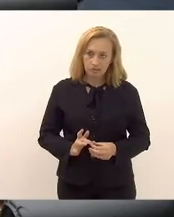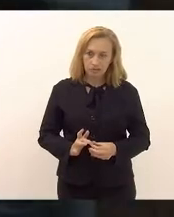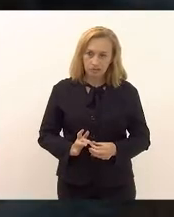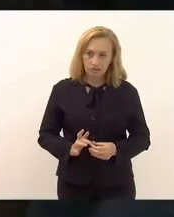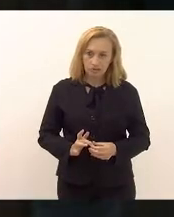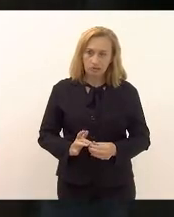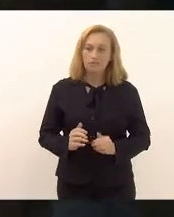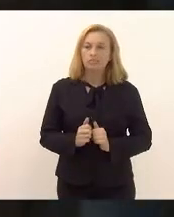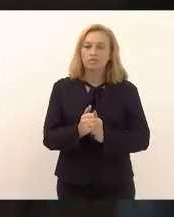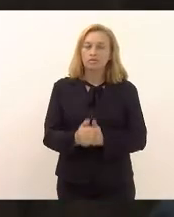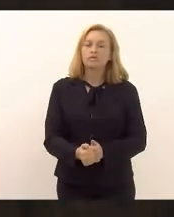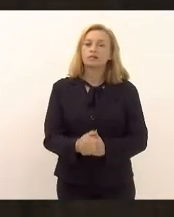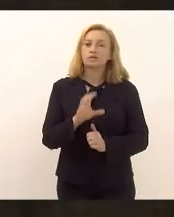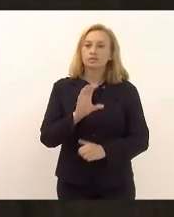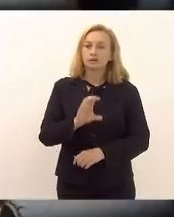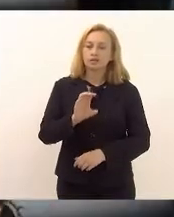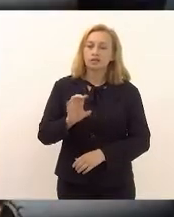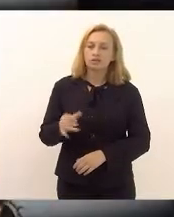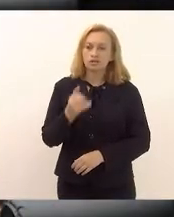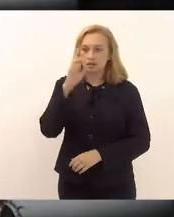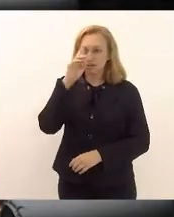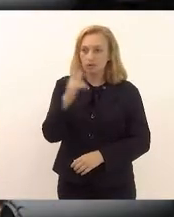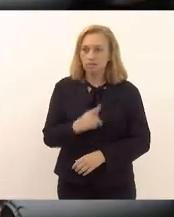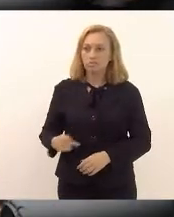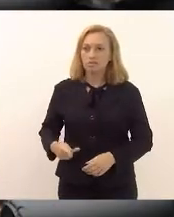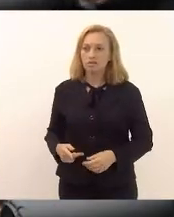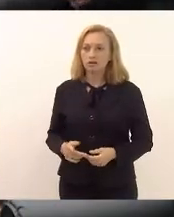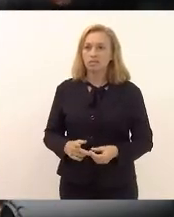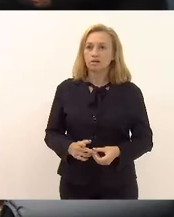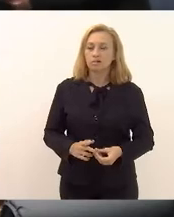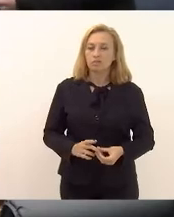Presidente, acompanho o parecer da CCJ.